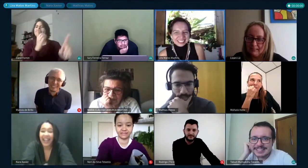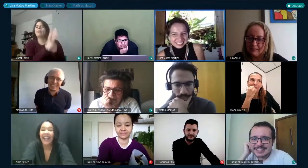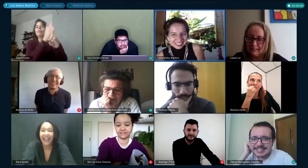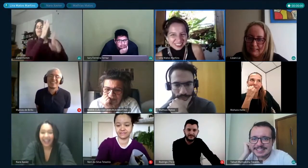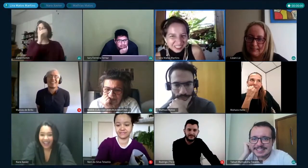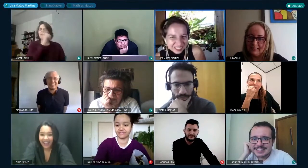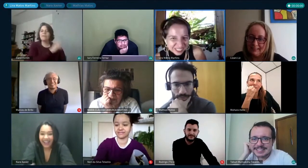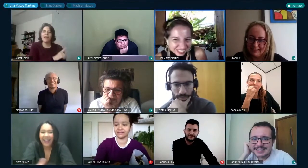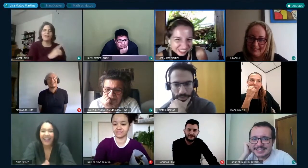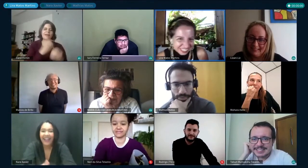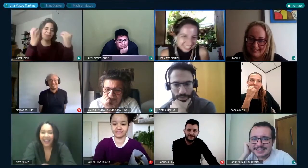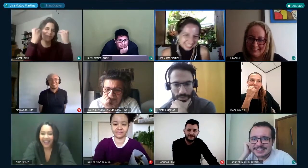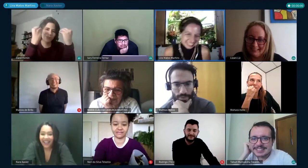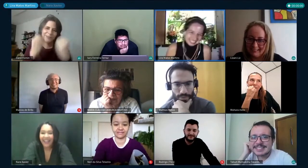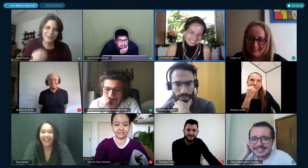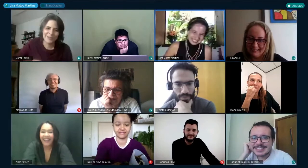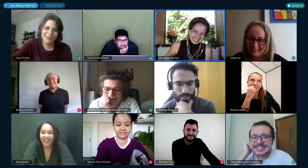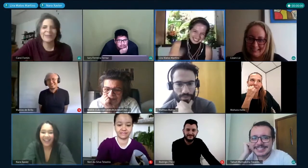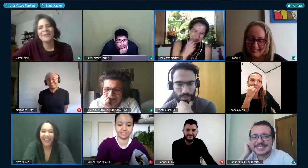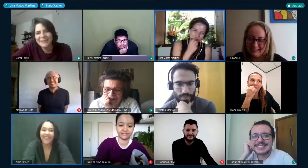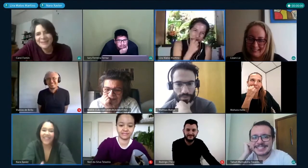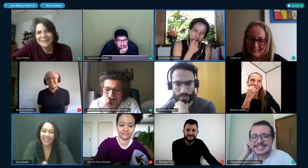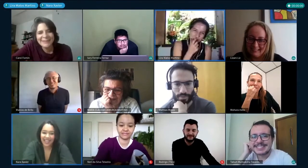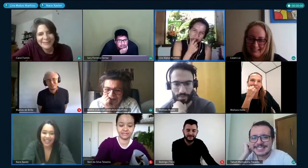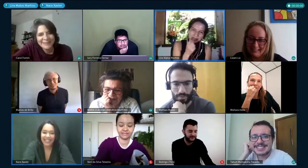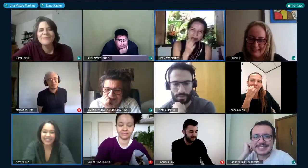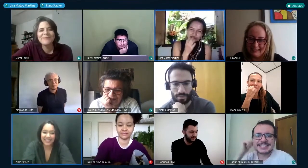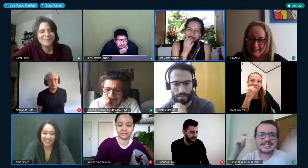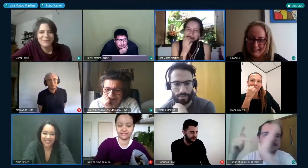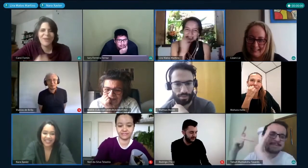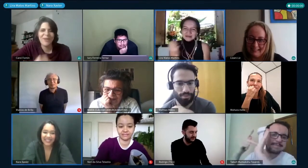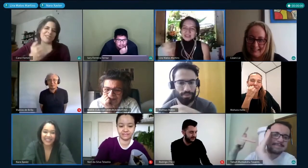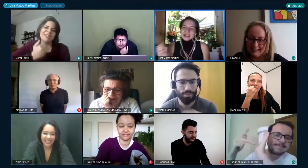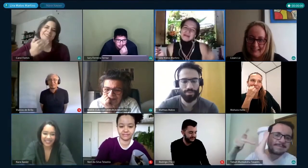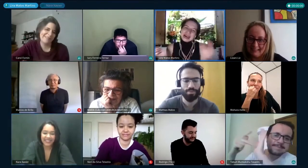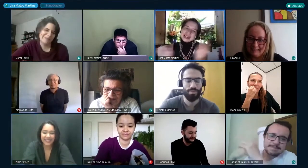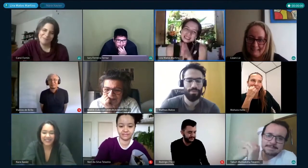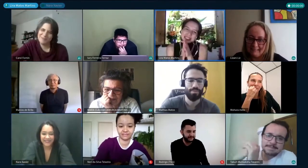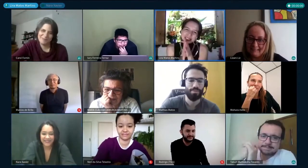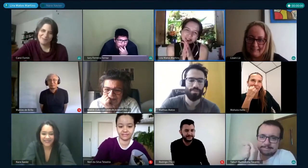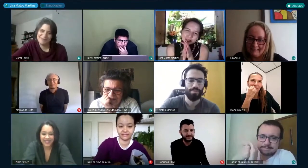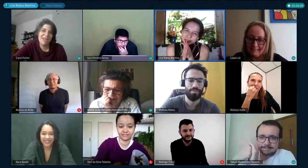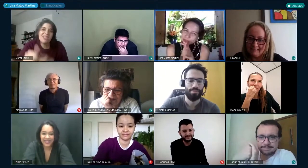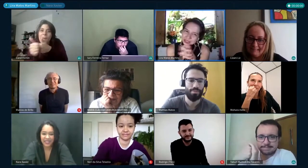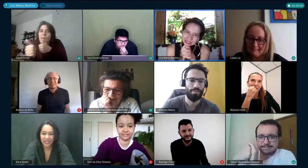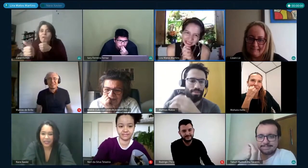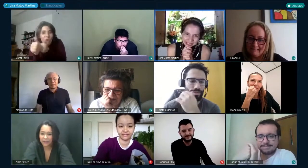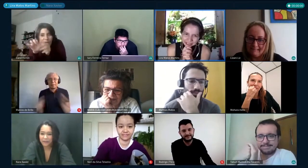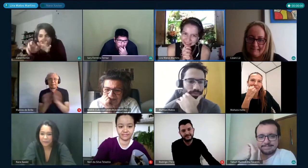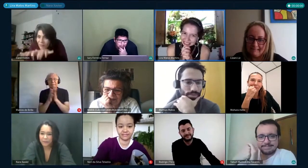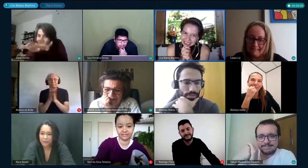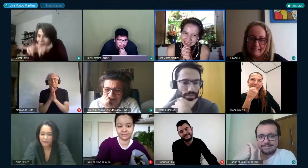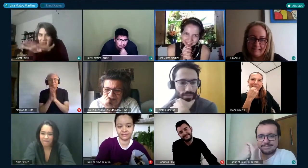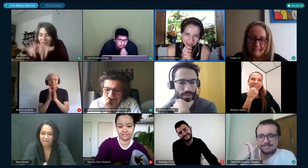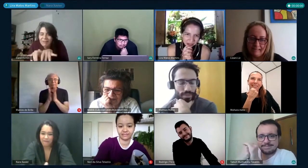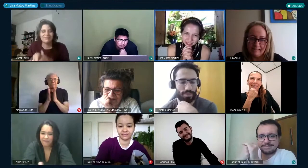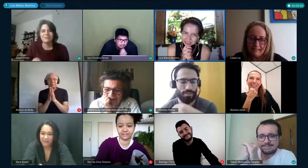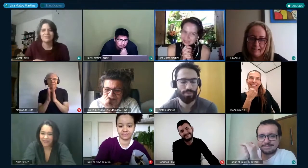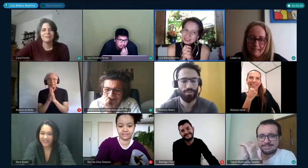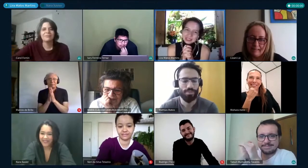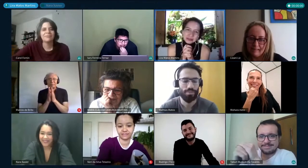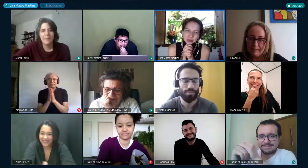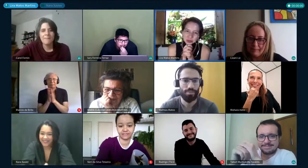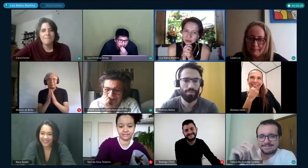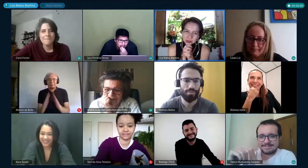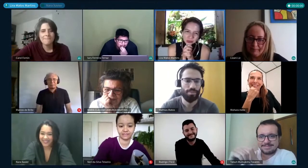um erro de novo. É verdade. Marquinhos, Rodrigo e Nara, nossa,